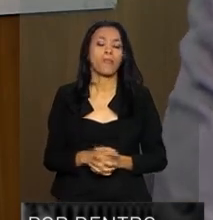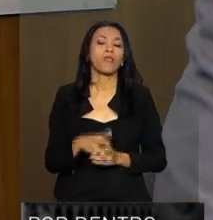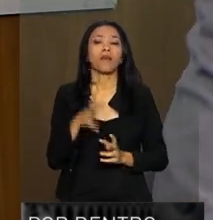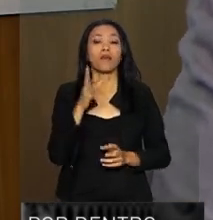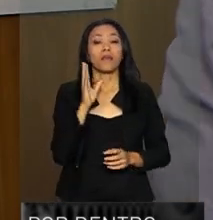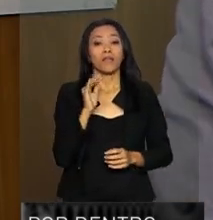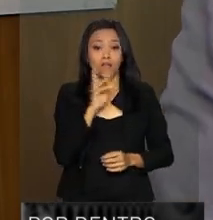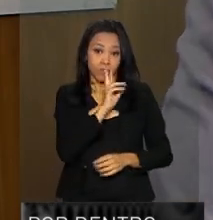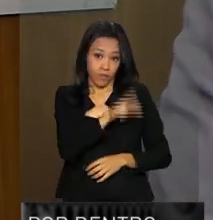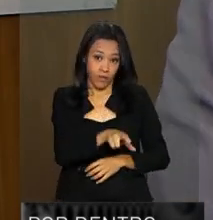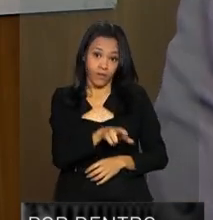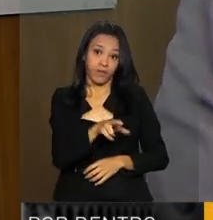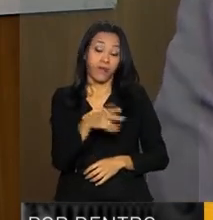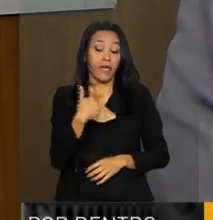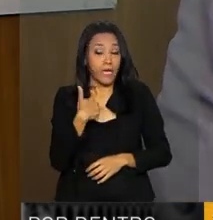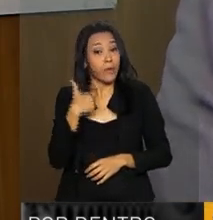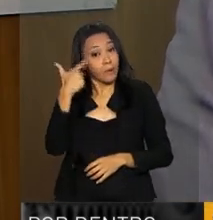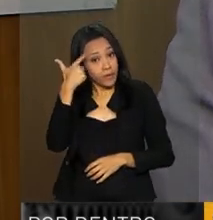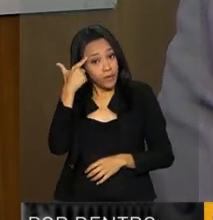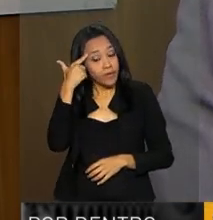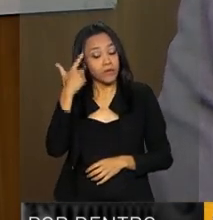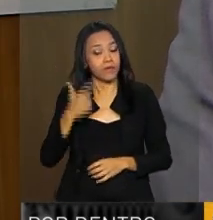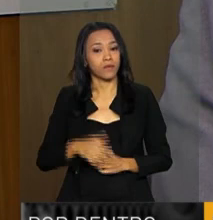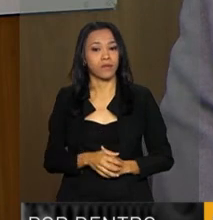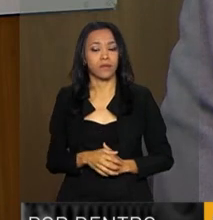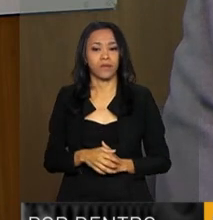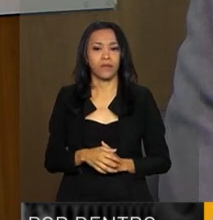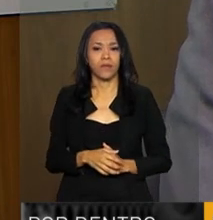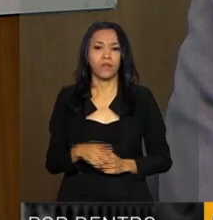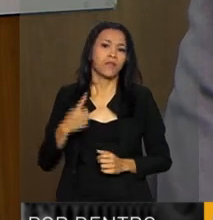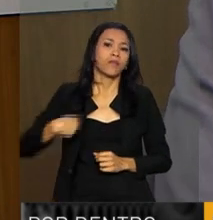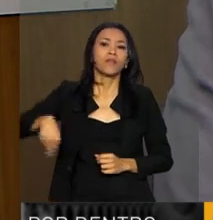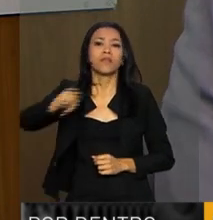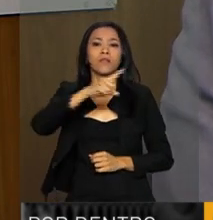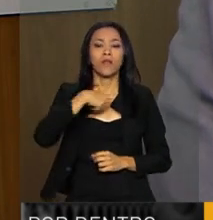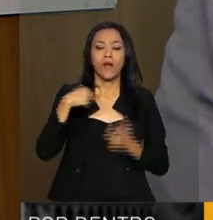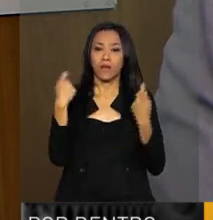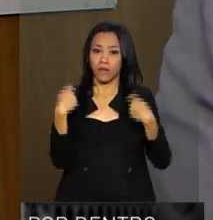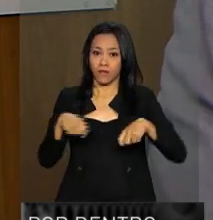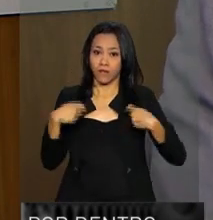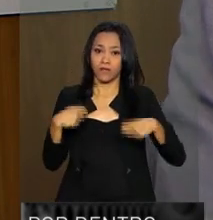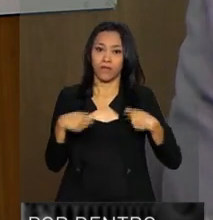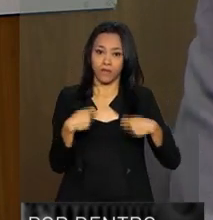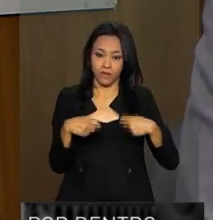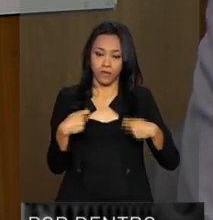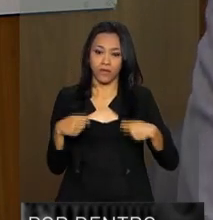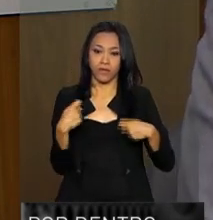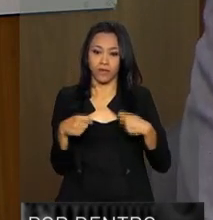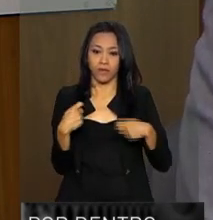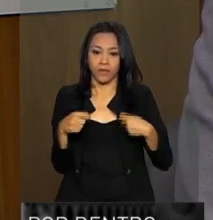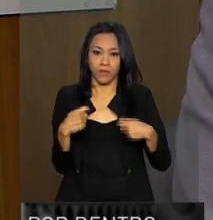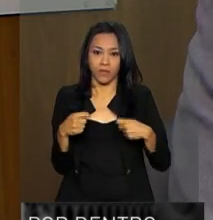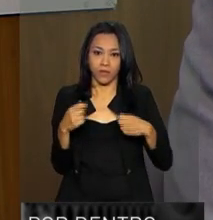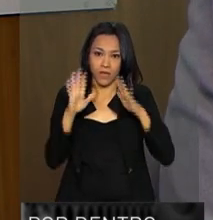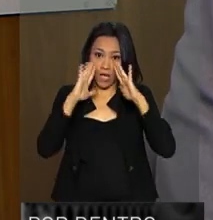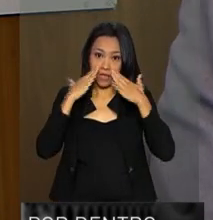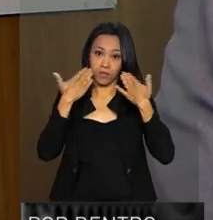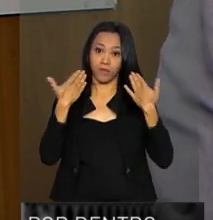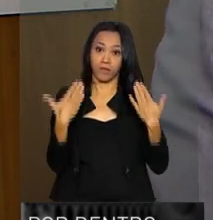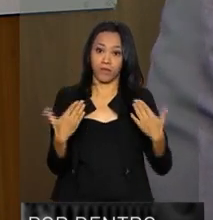eu penso que há a nós precisamos é no que diz respeito às exposições